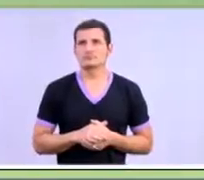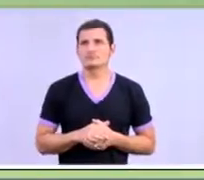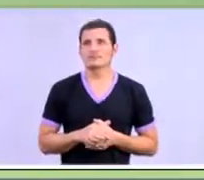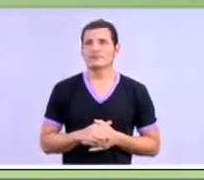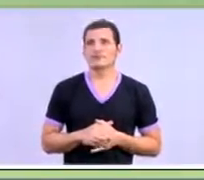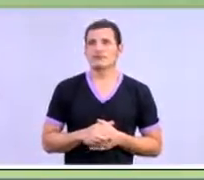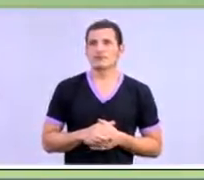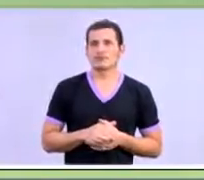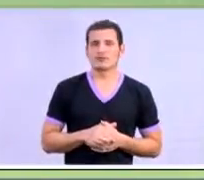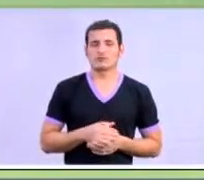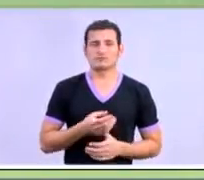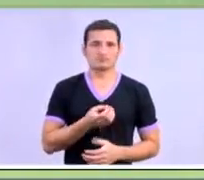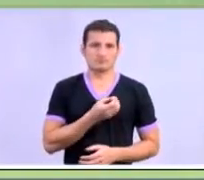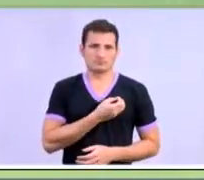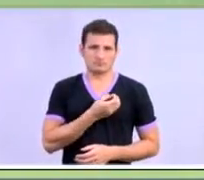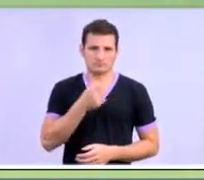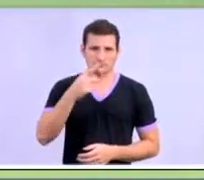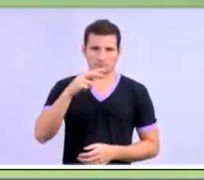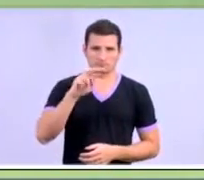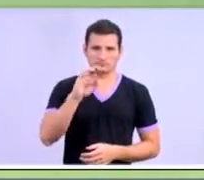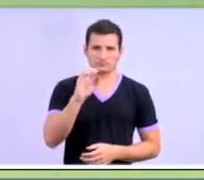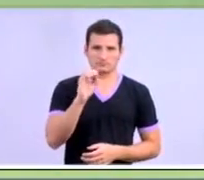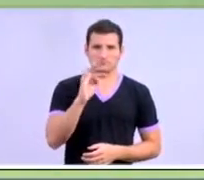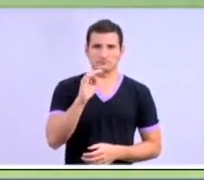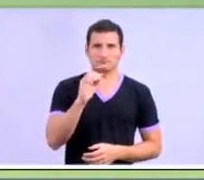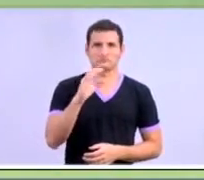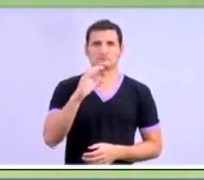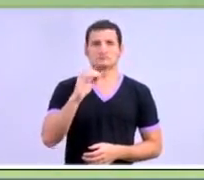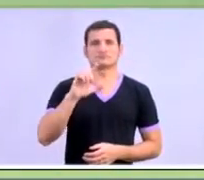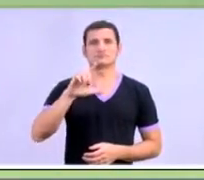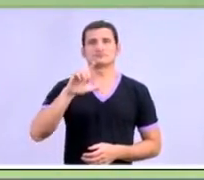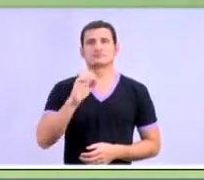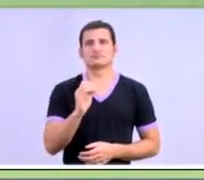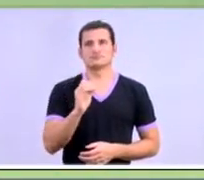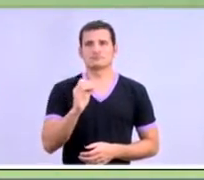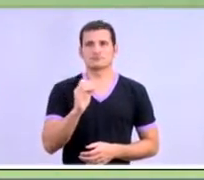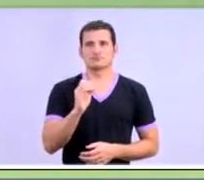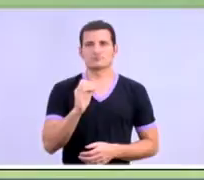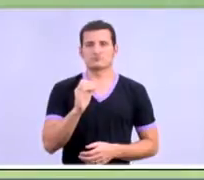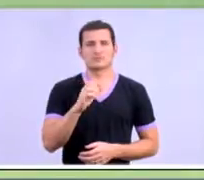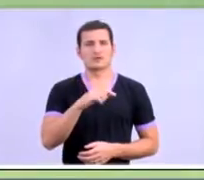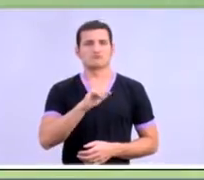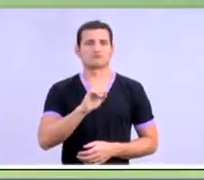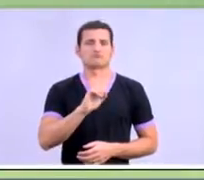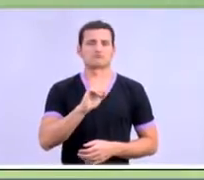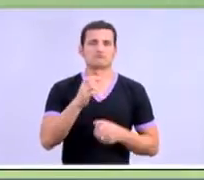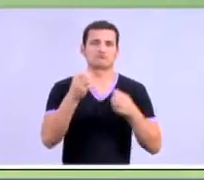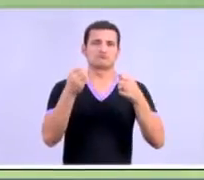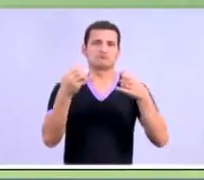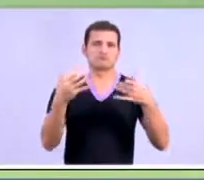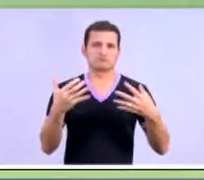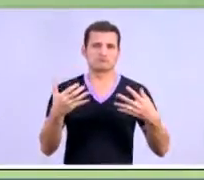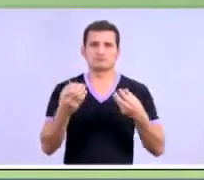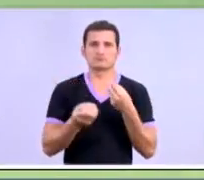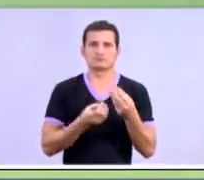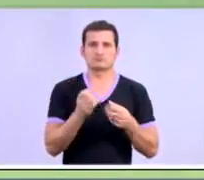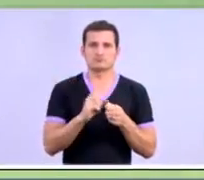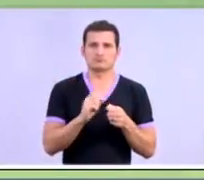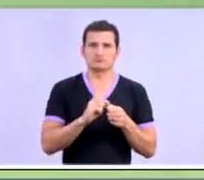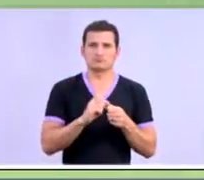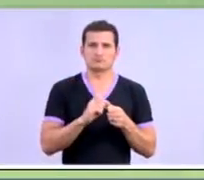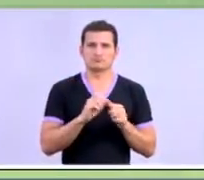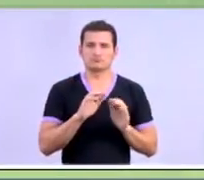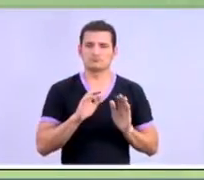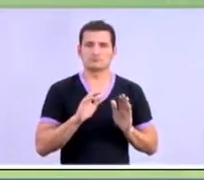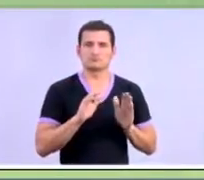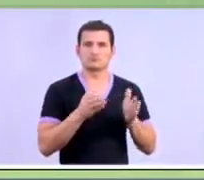Bom, os protocolos geralmente, né, não descrevem como realizar uma função específica. Foi o